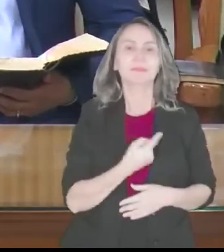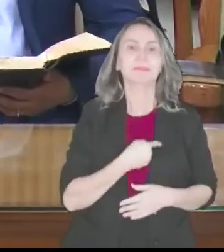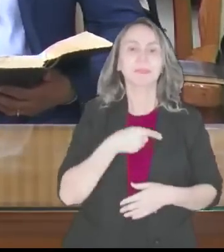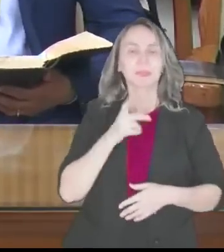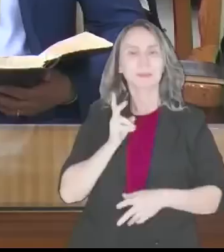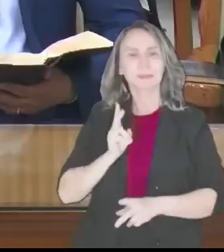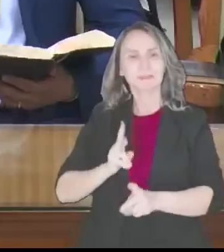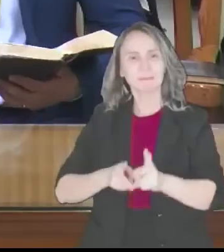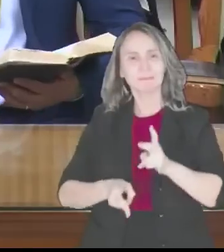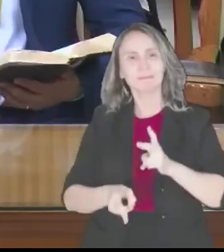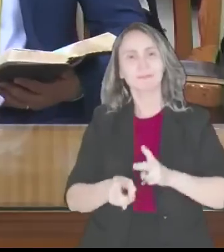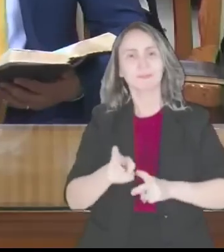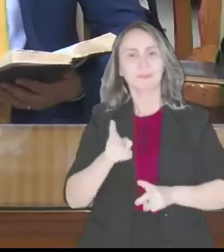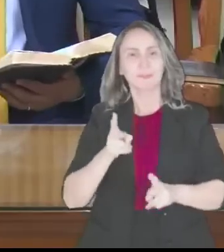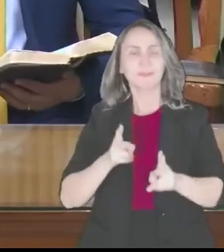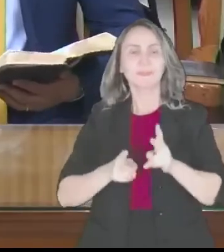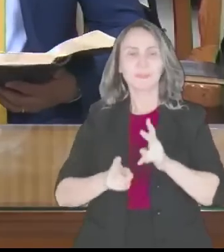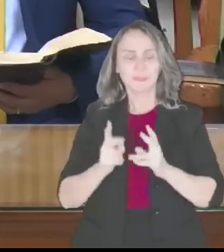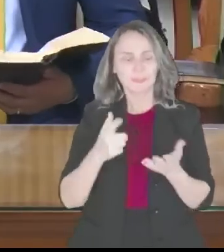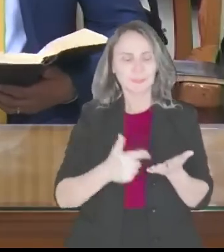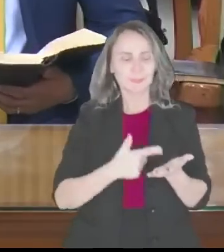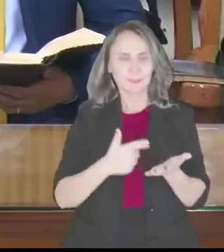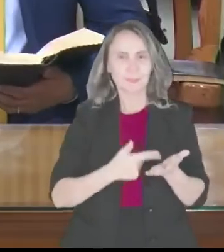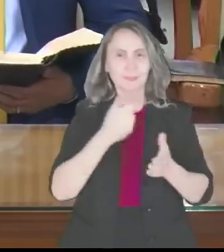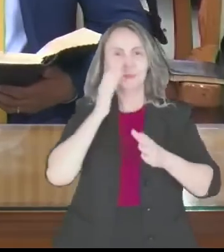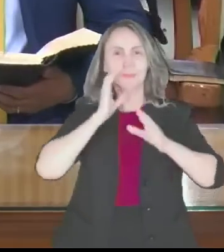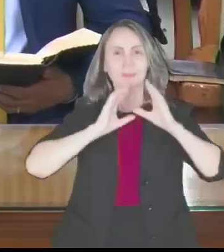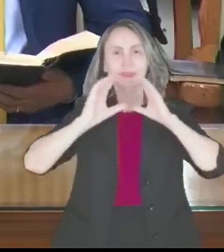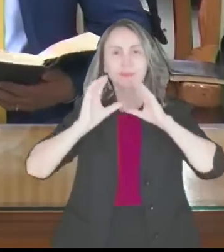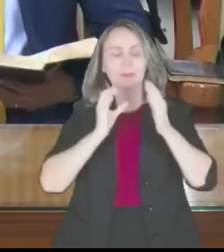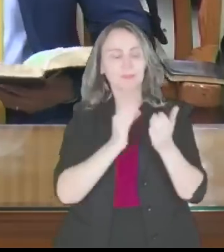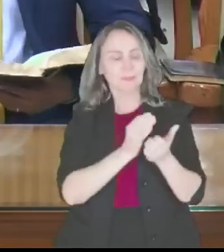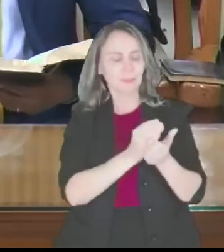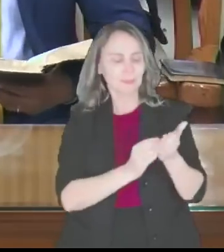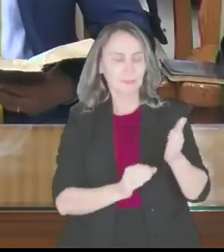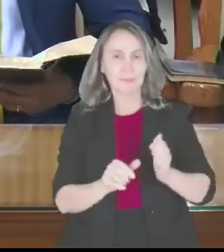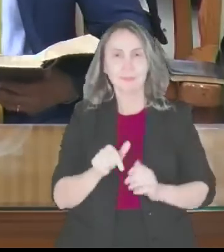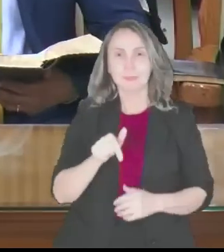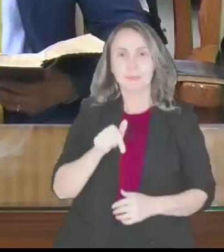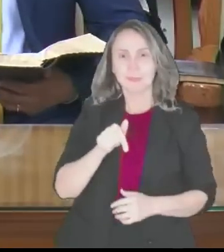continuar Cantares, capítulo 7, capítulo 8.